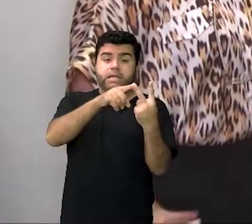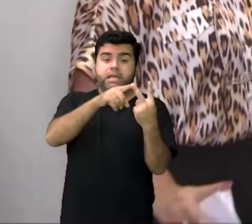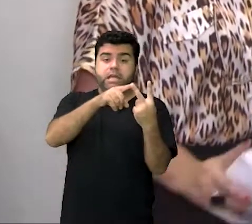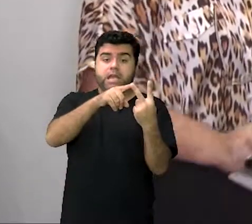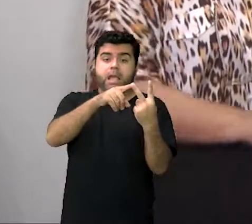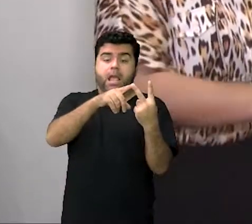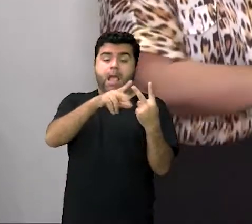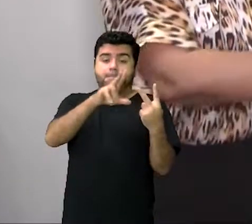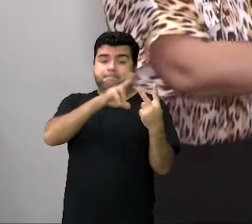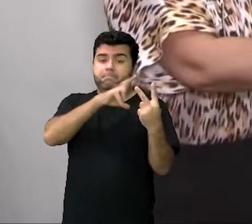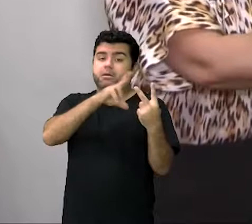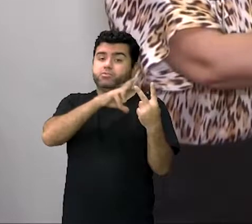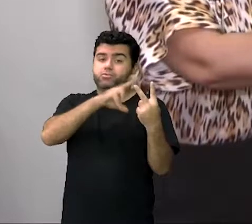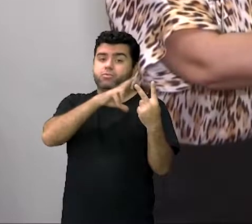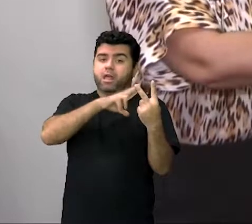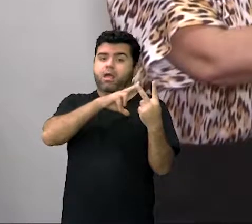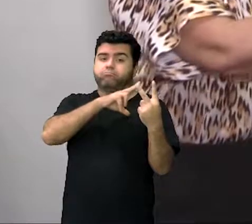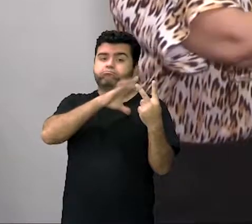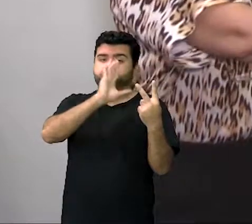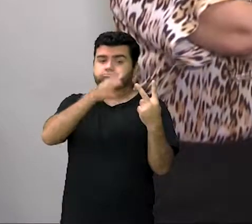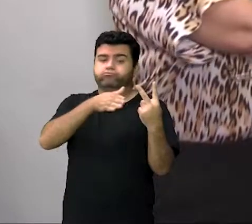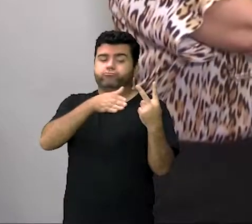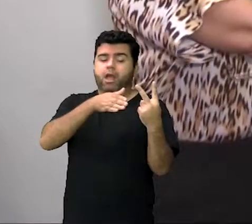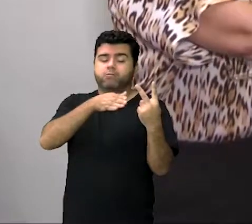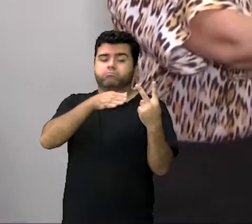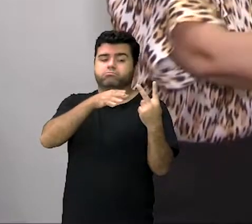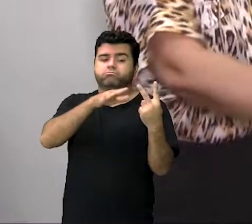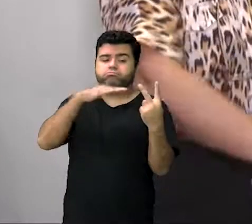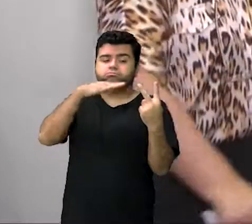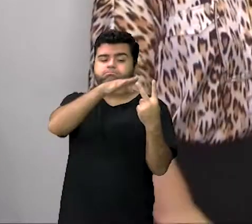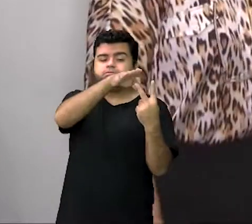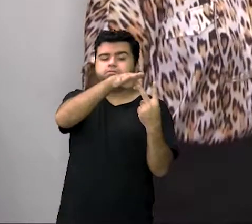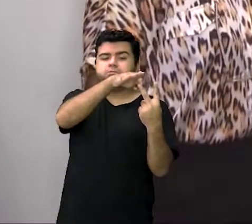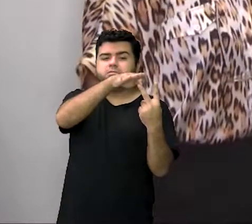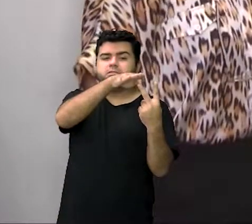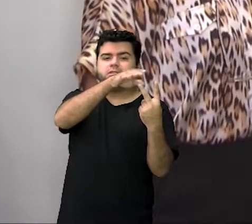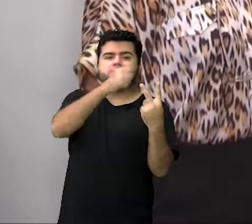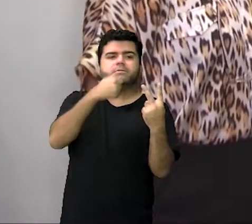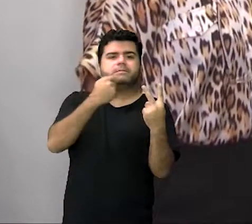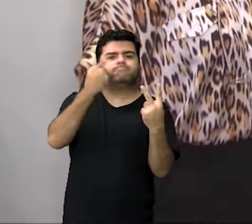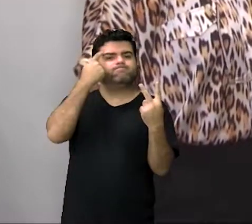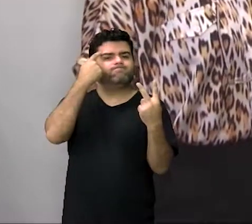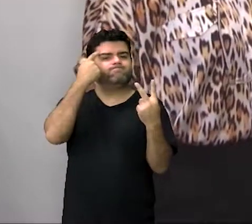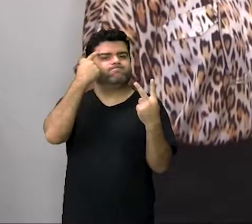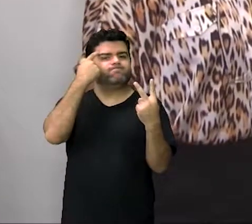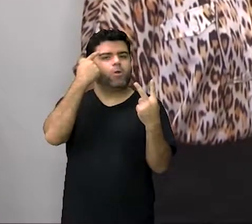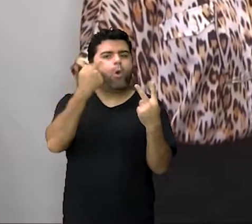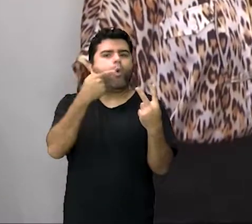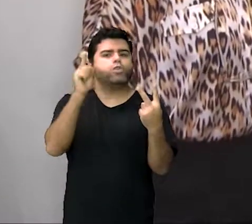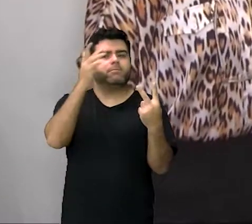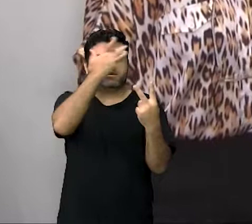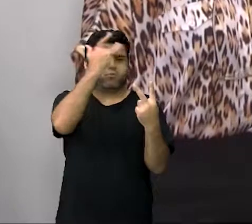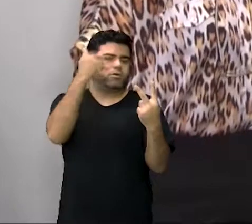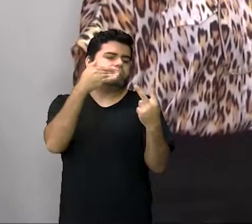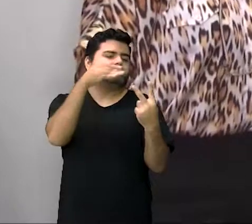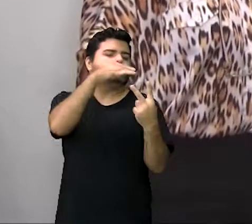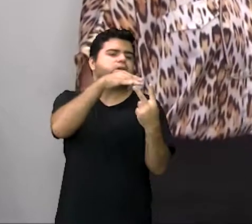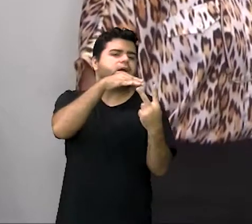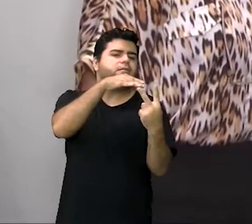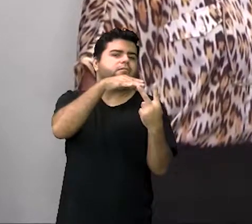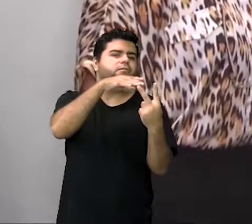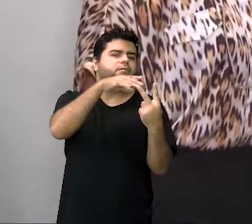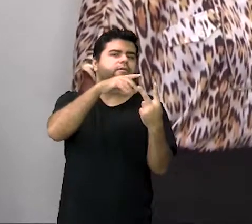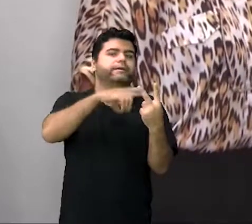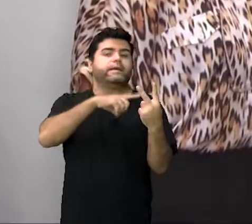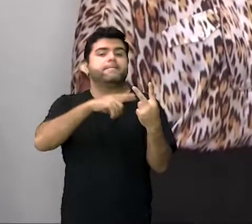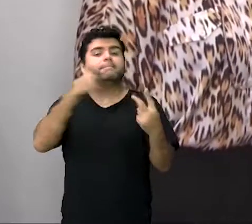está ocupada com um outro. Então, a gente tem que estar sempre pensando no outro. Sim, sim. E por